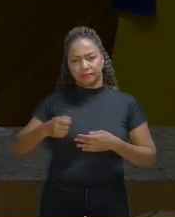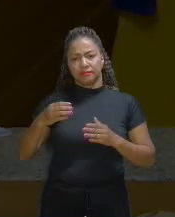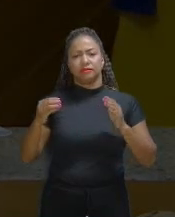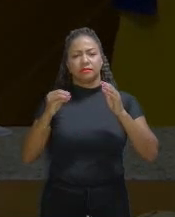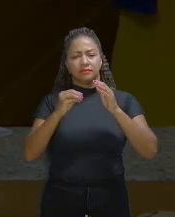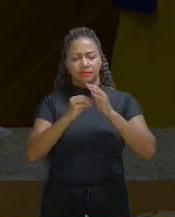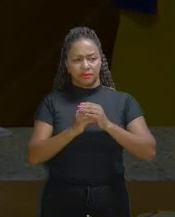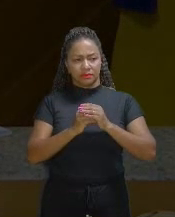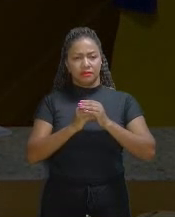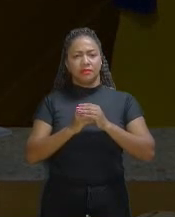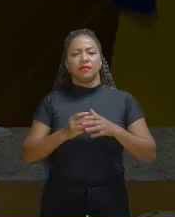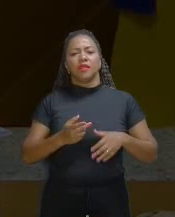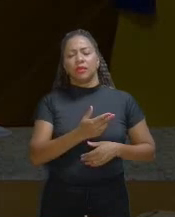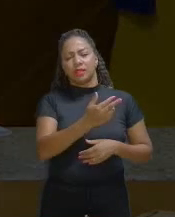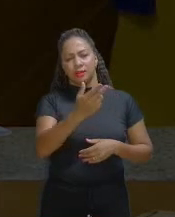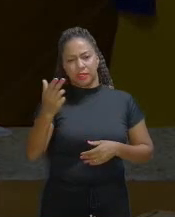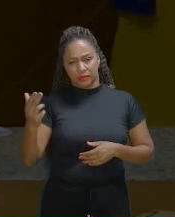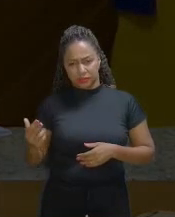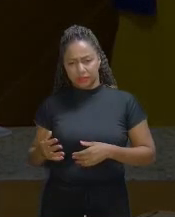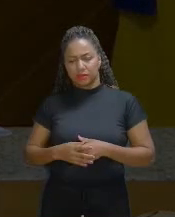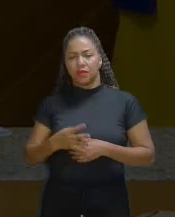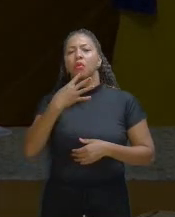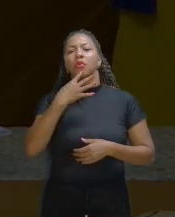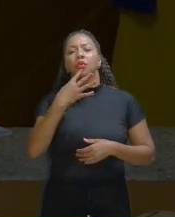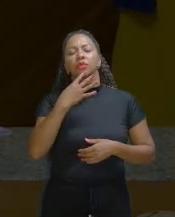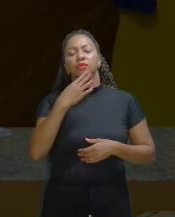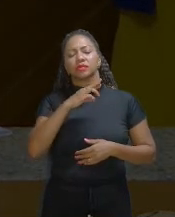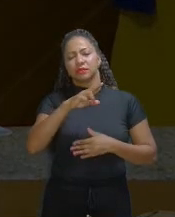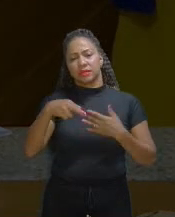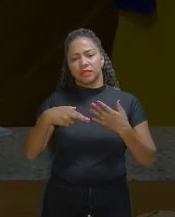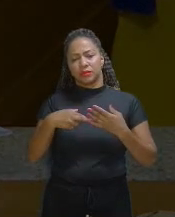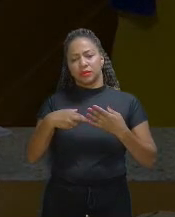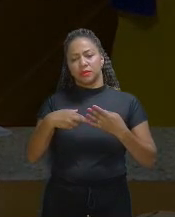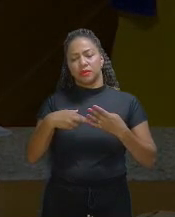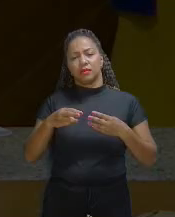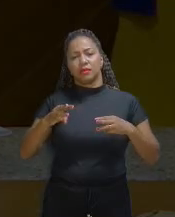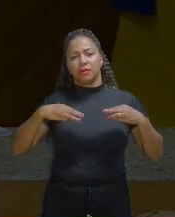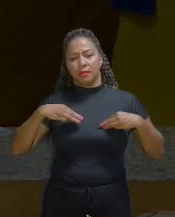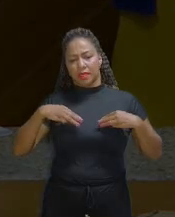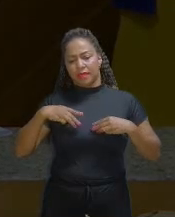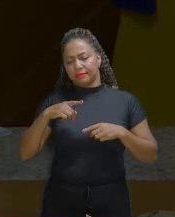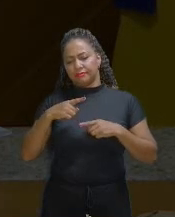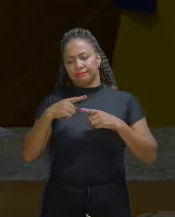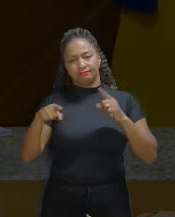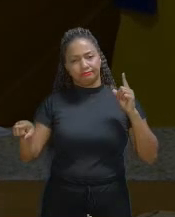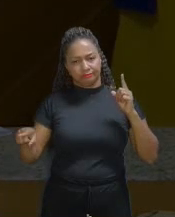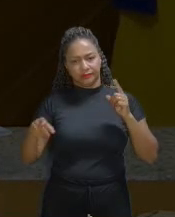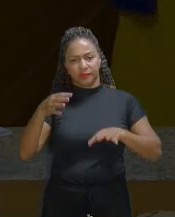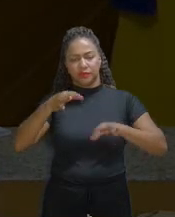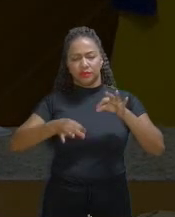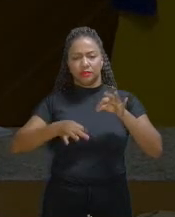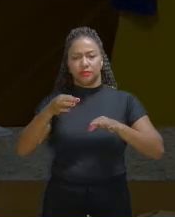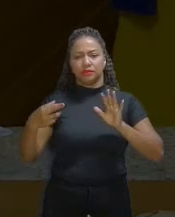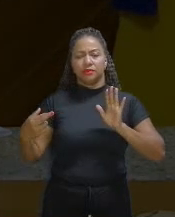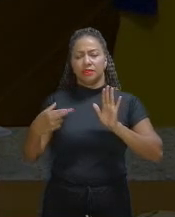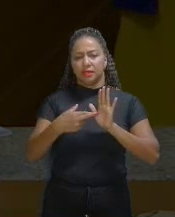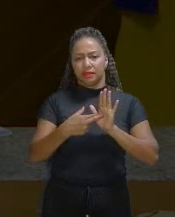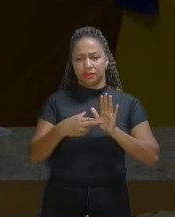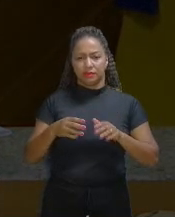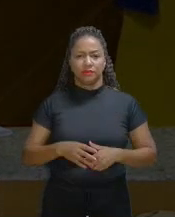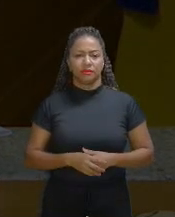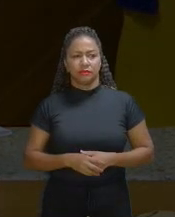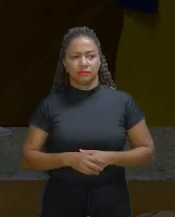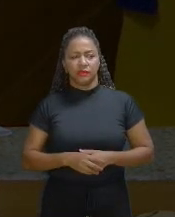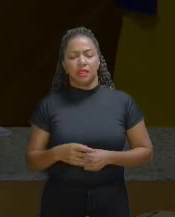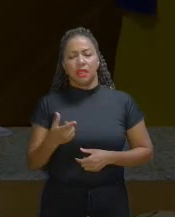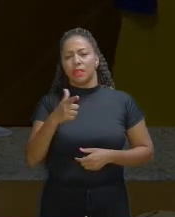Eleitoral do Amapá, por unanimidade, conheceu do recurso e, no mérito, negou-lhe provimento os termos do voto do juiz relator.